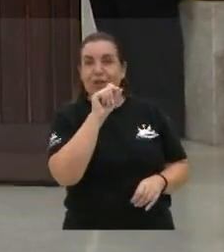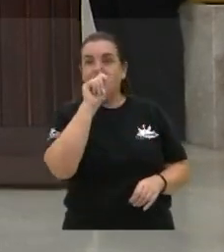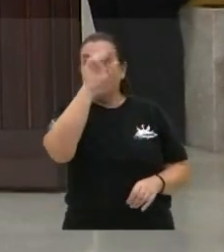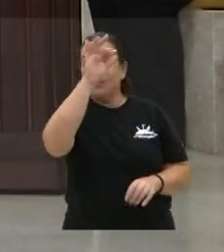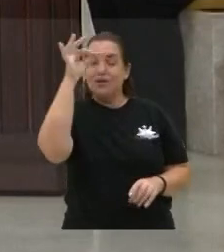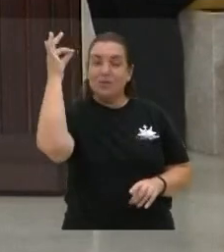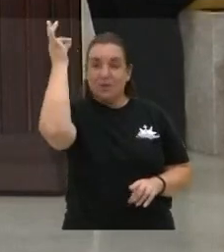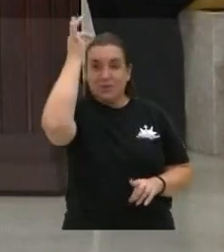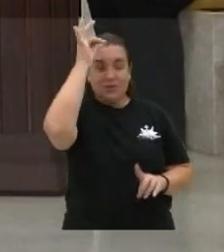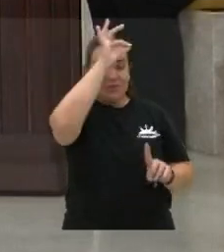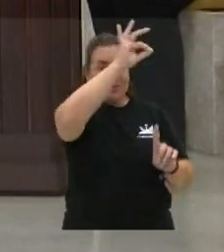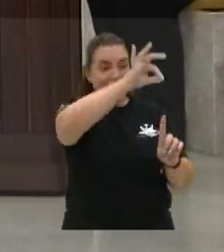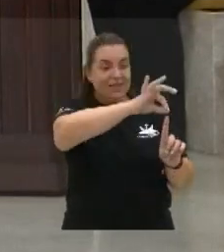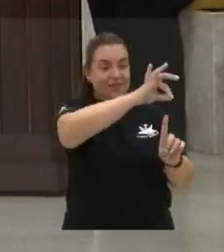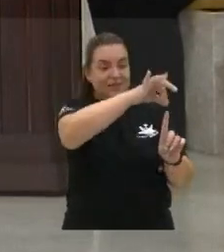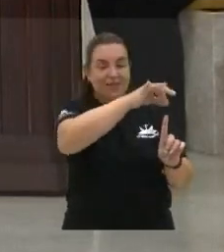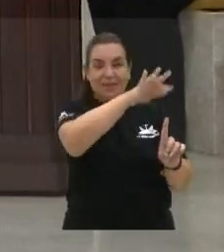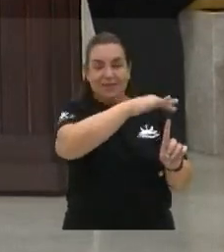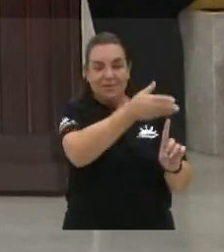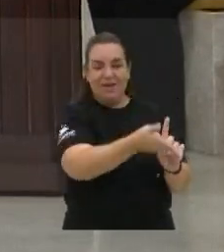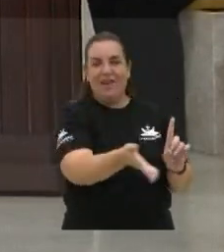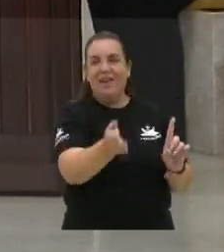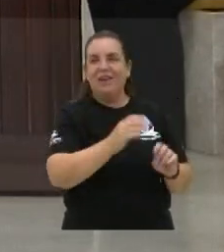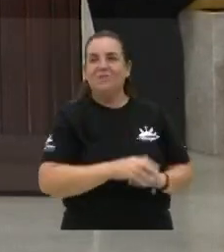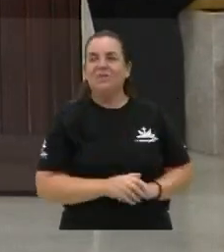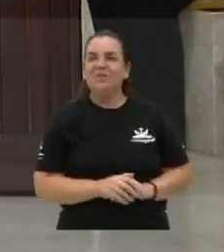Espírito Santo estaria sobre ela.